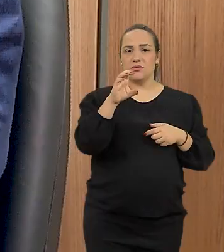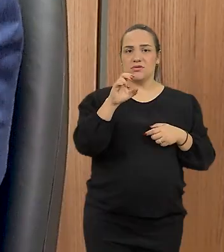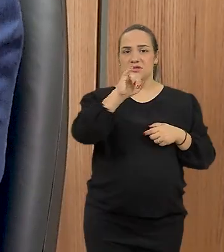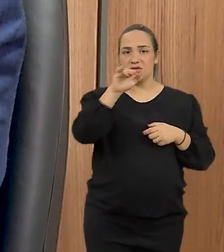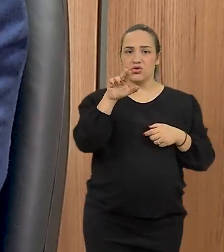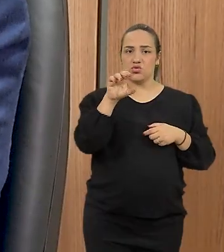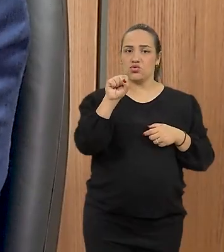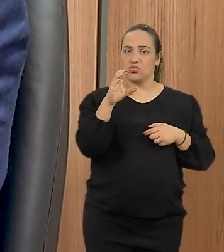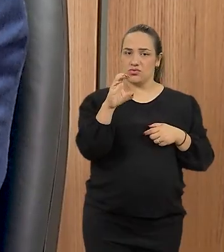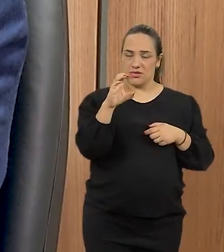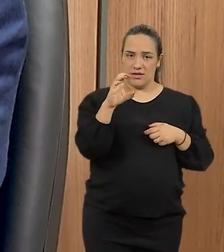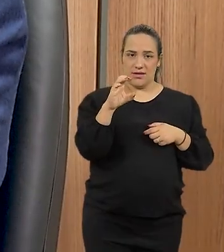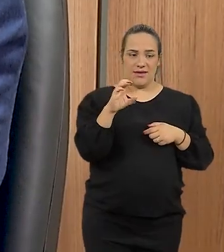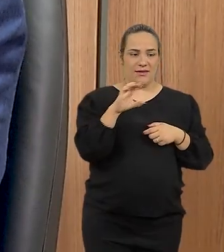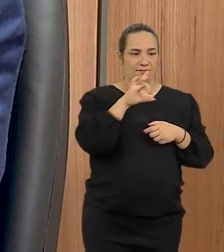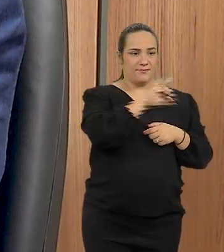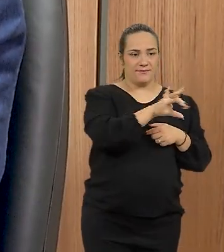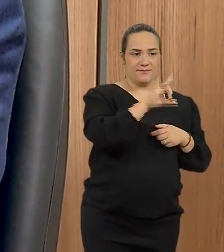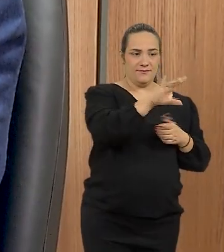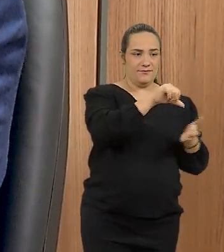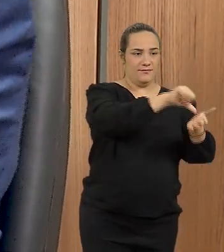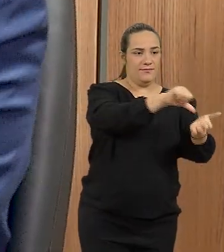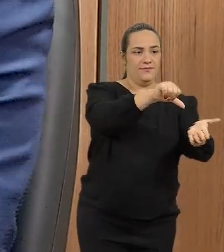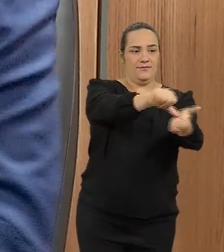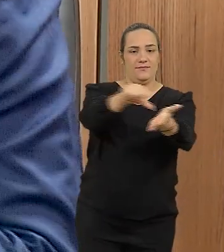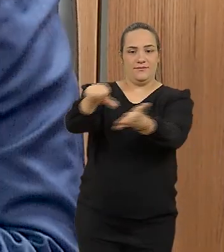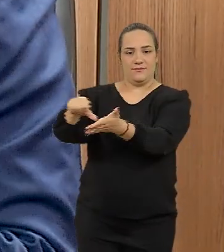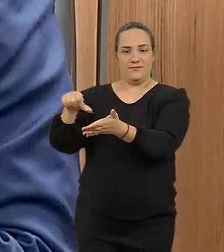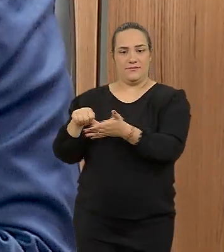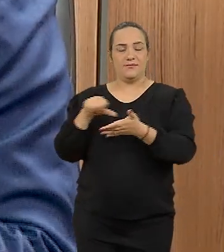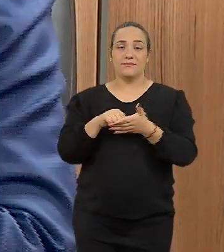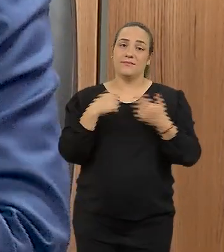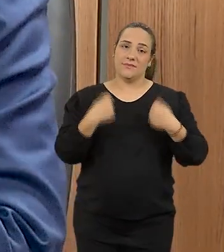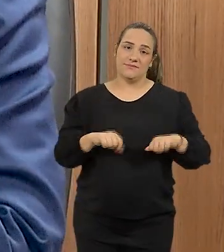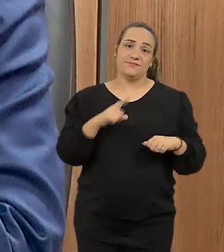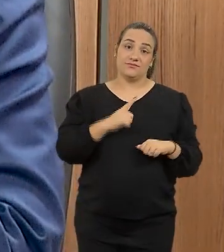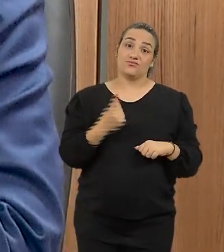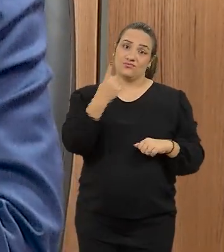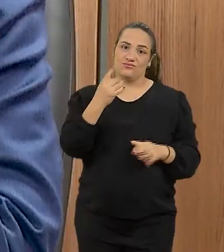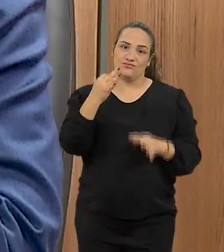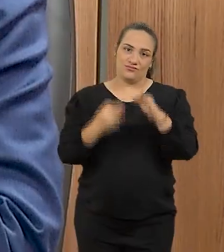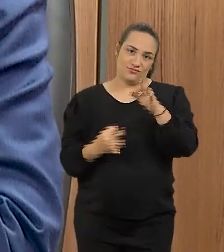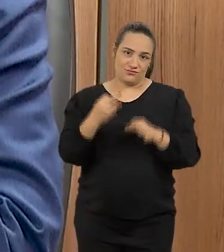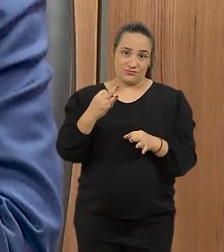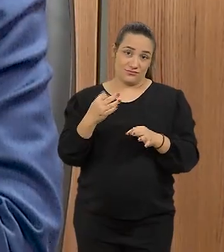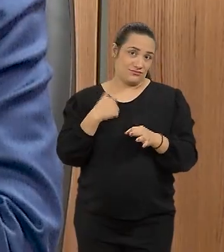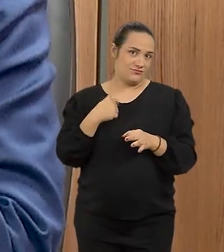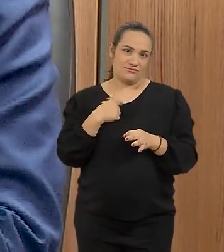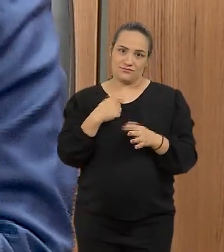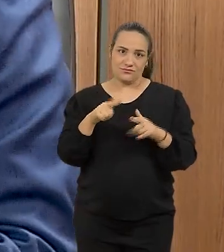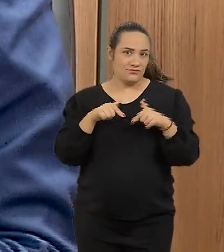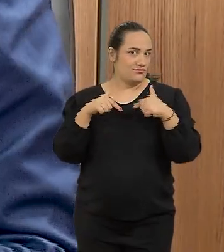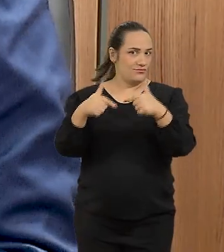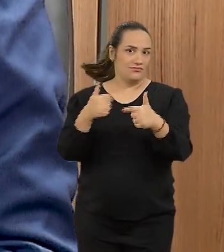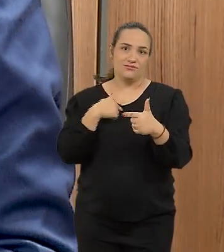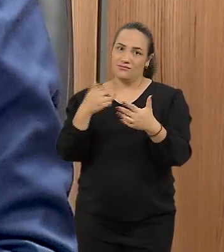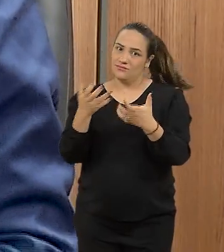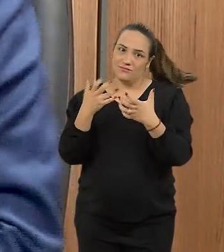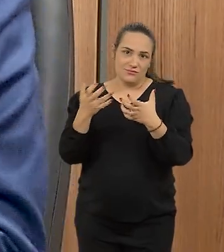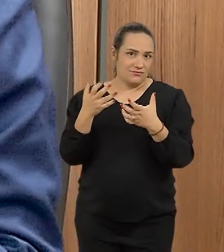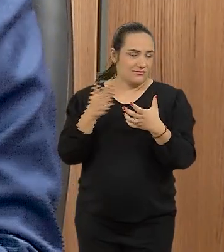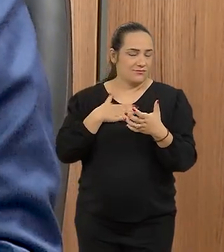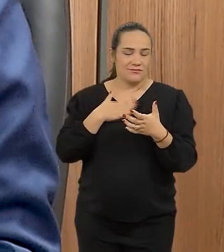cada comarca, né? Você teria que ter um juiz próprio, e é isso que eu defendo. Defendo com todas